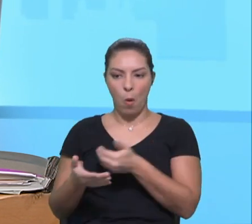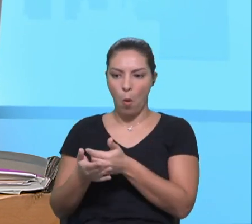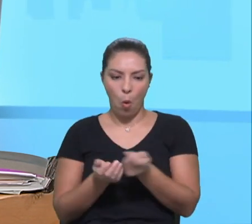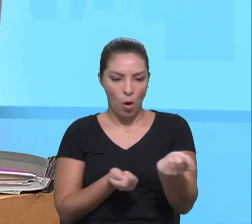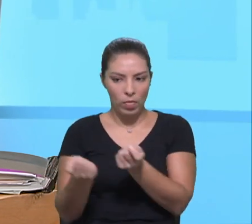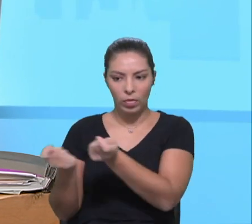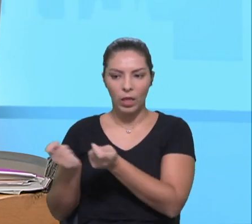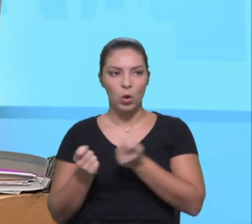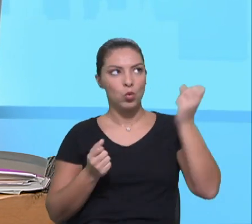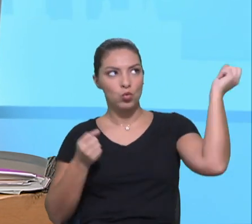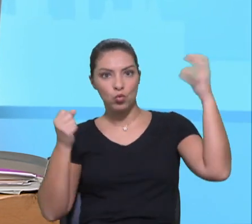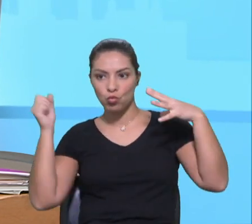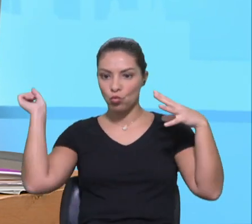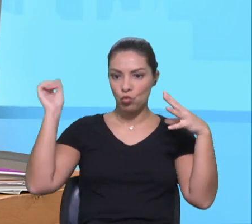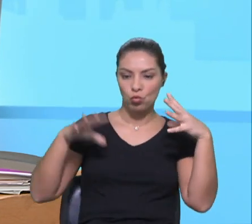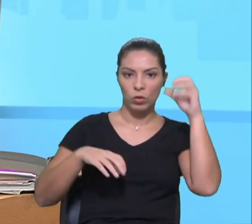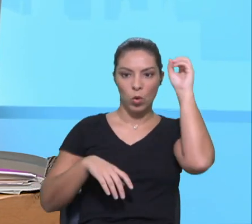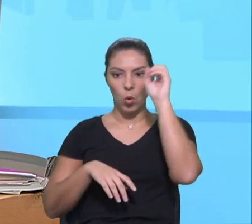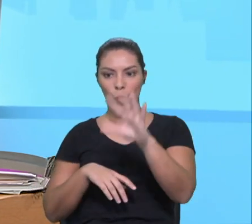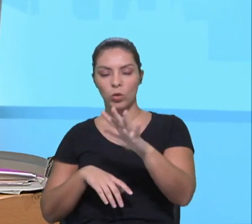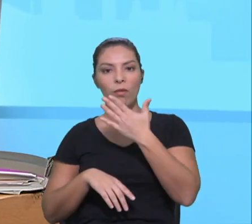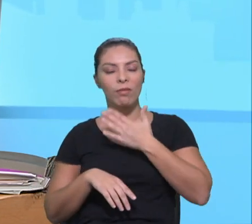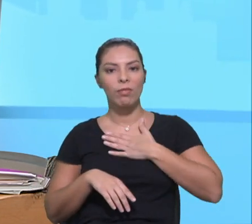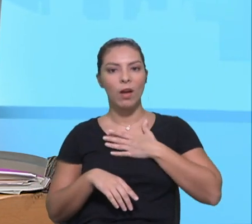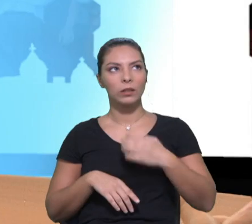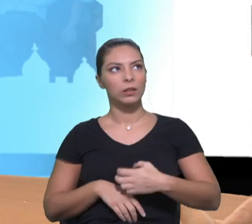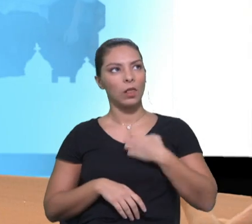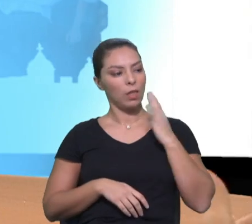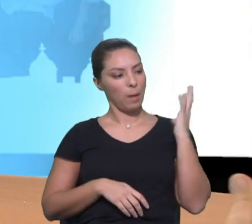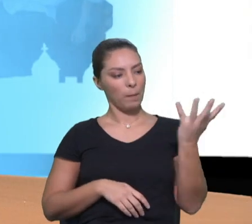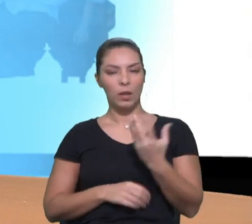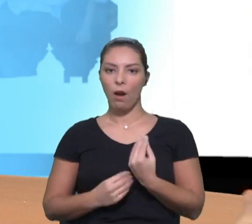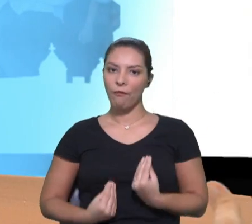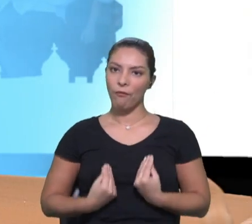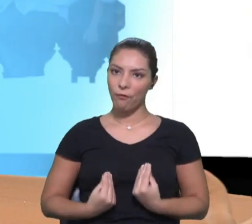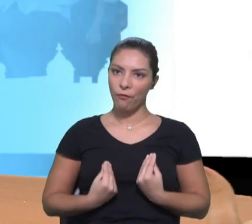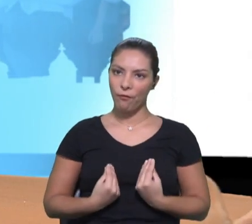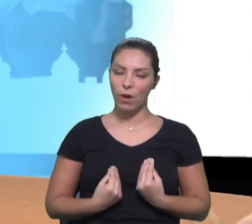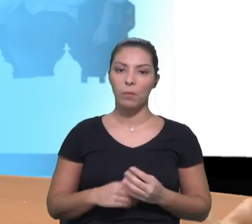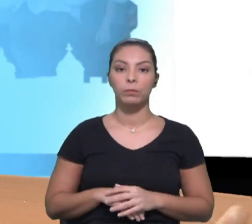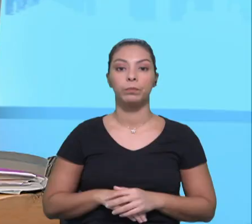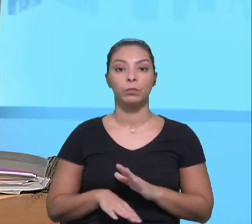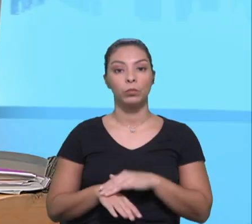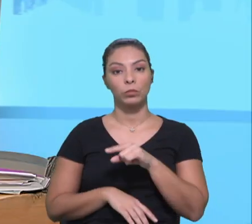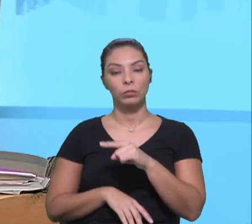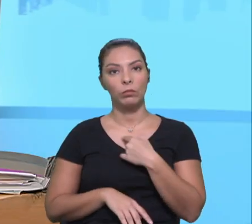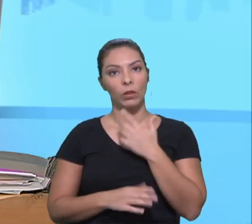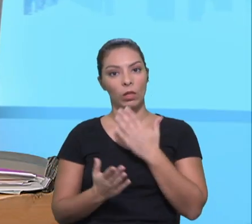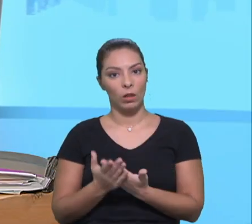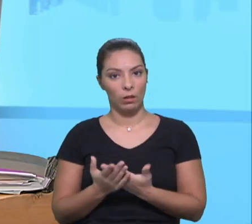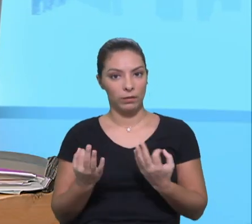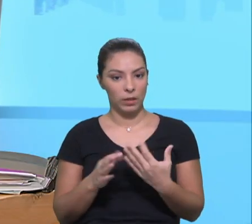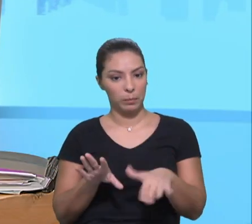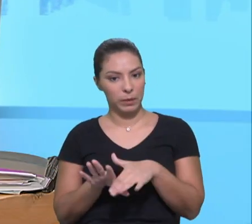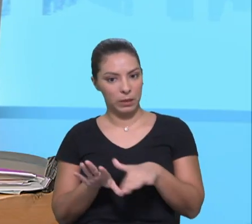ornamentação, a luz, tudo isso contribui para esse ambiente. E, por isso, contribui para favorecer a